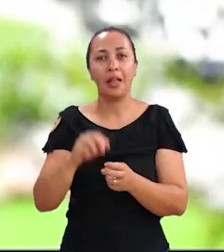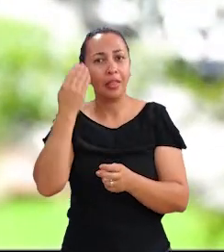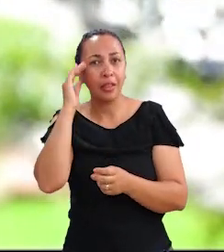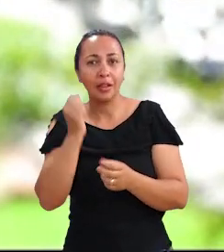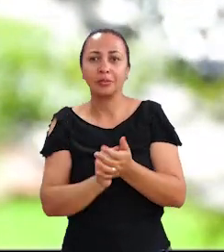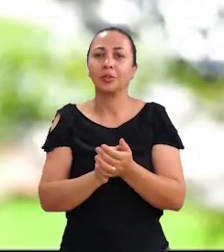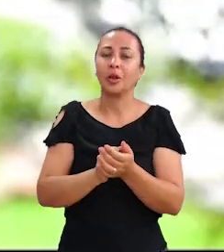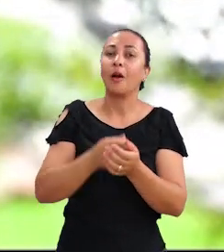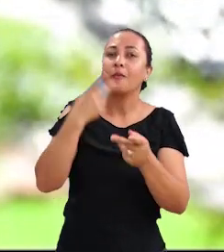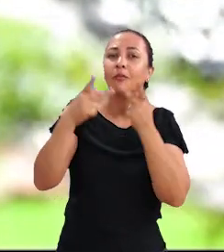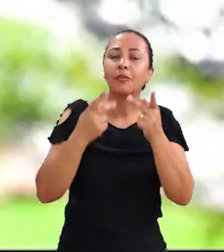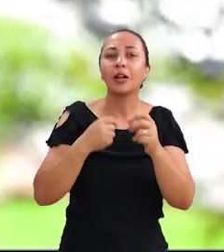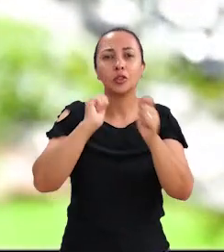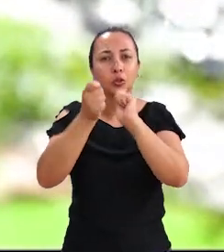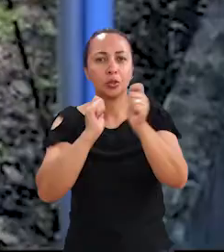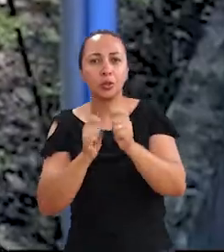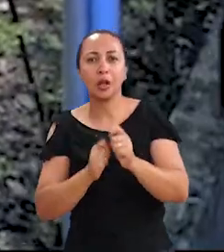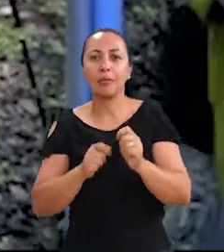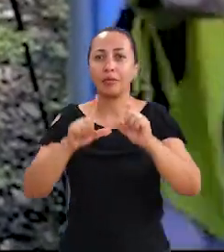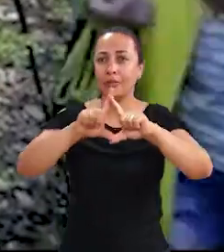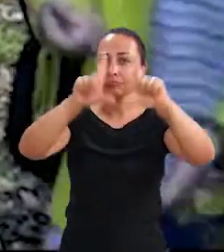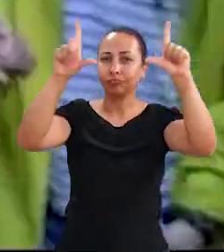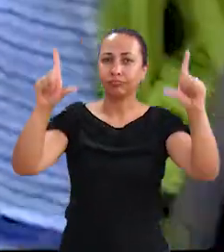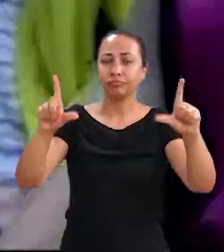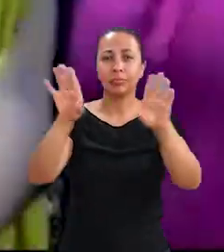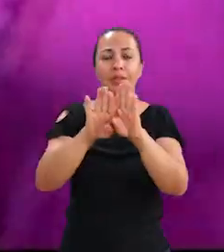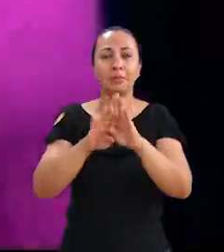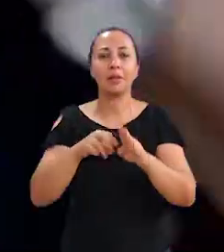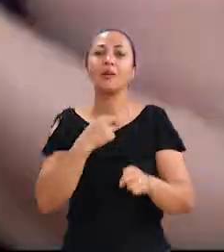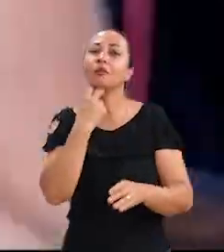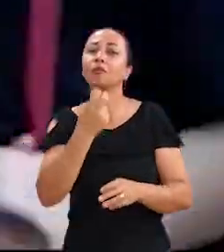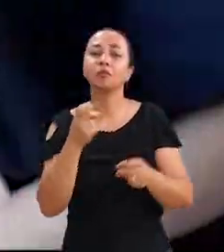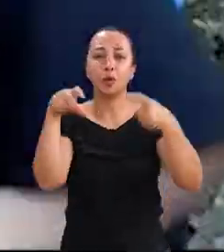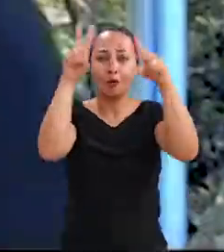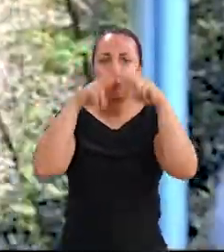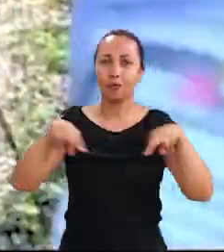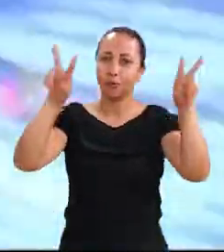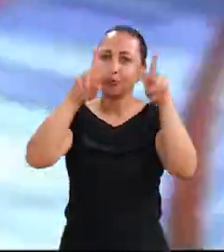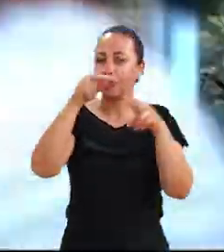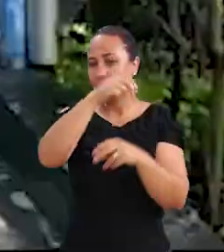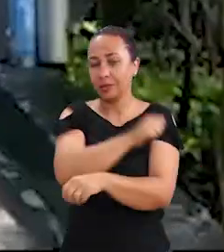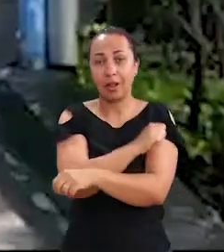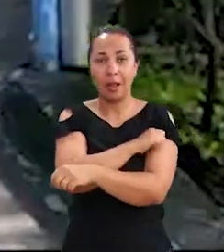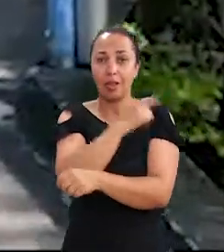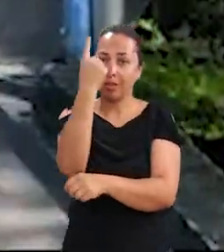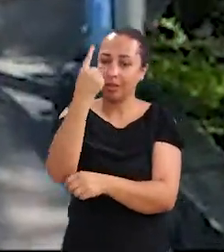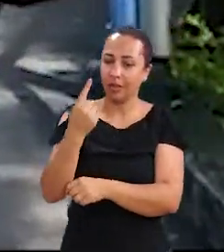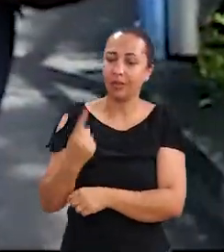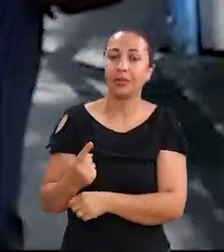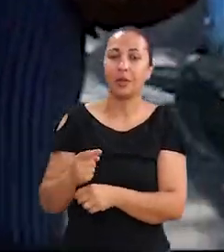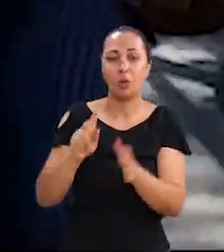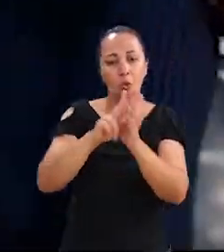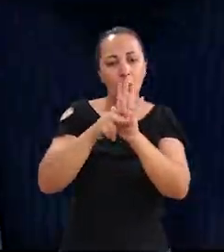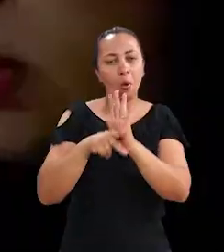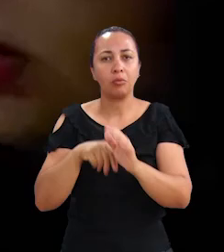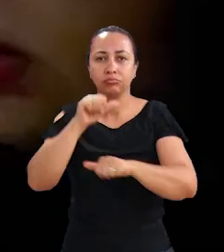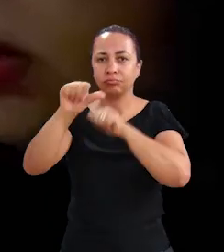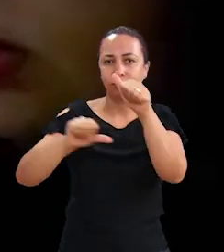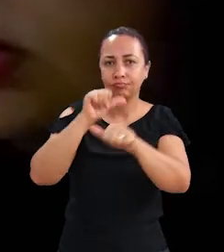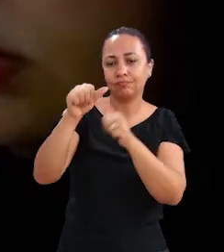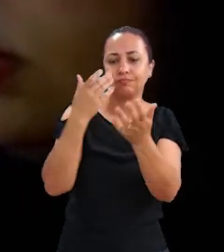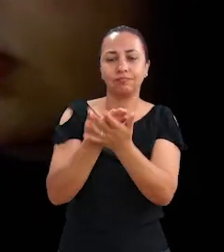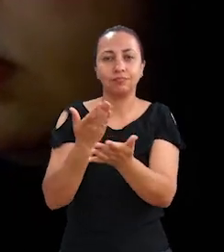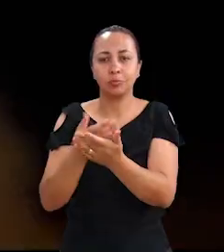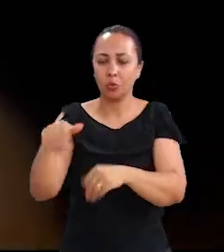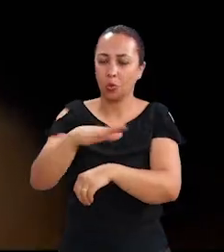considerando discursos jornalísticos, publicitários e também audiovisuais. As estudantes, em cada um dos seus subprojetos,